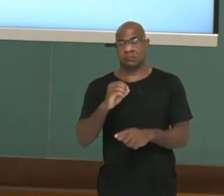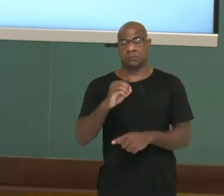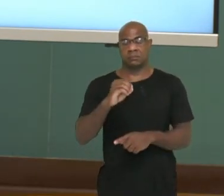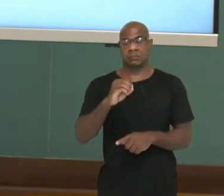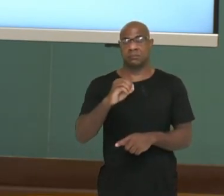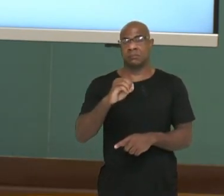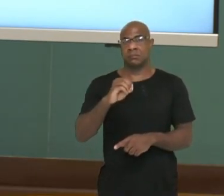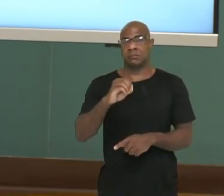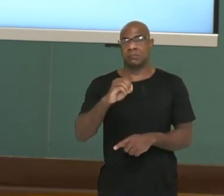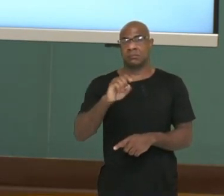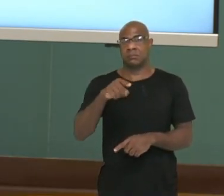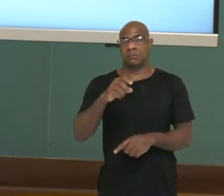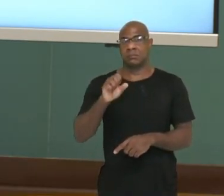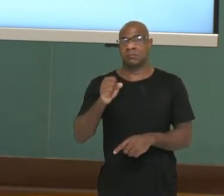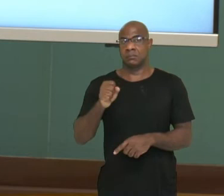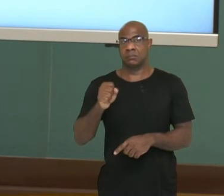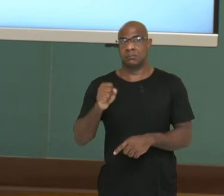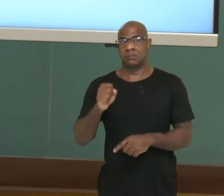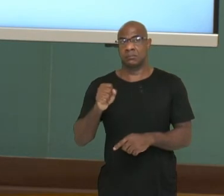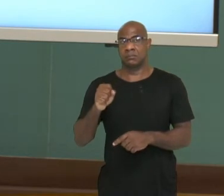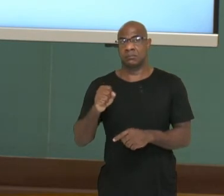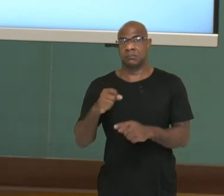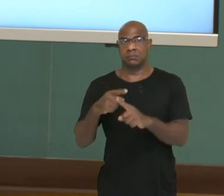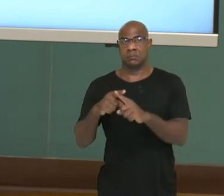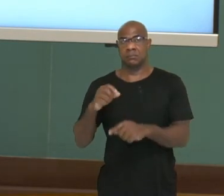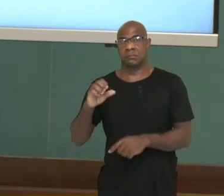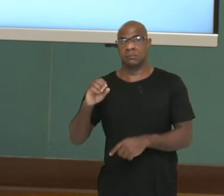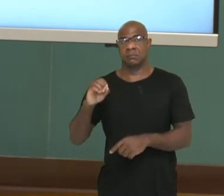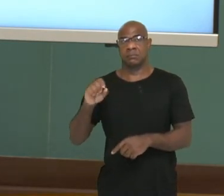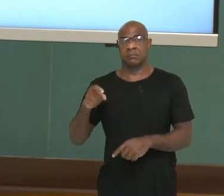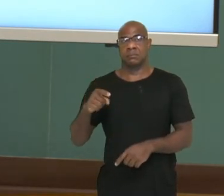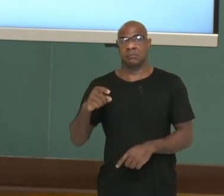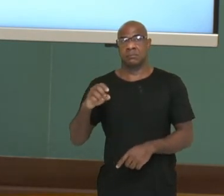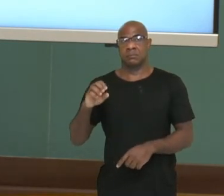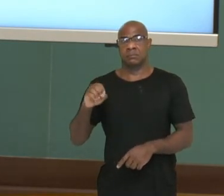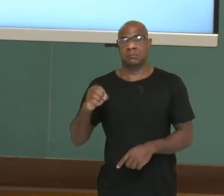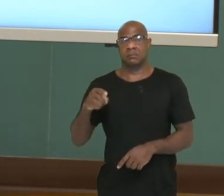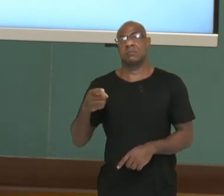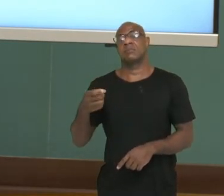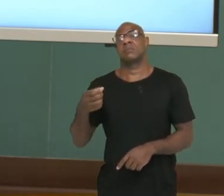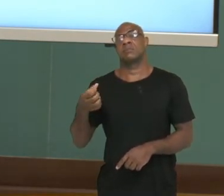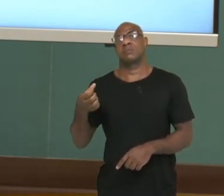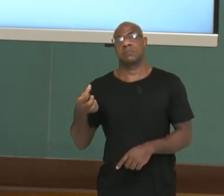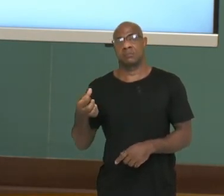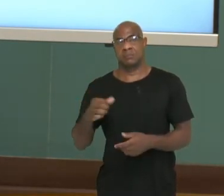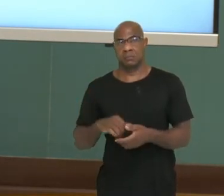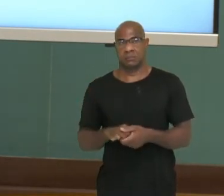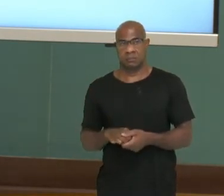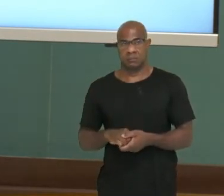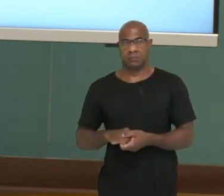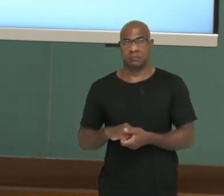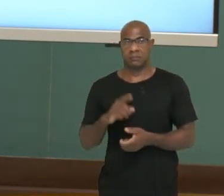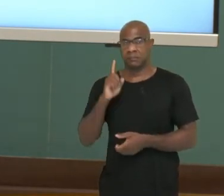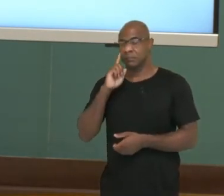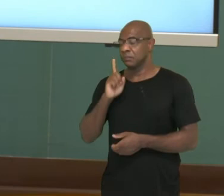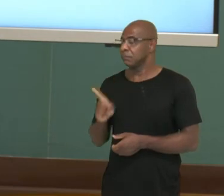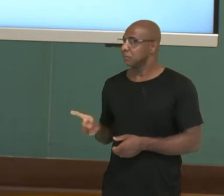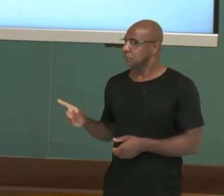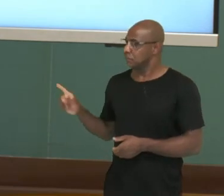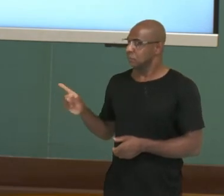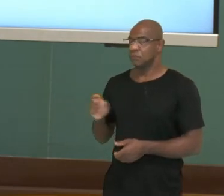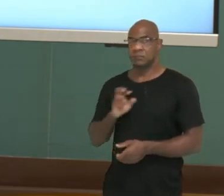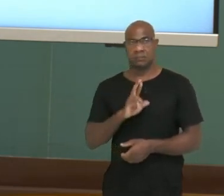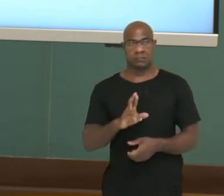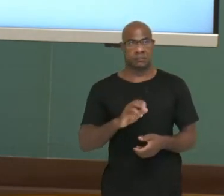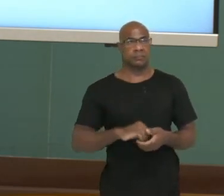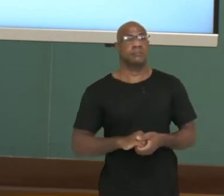0,6, 0,48. 6 menos 0,48, 5,52 volts.